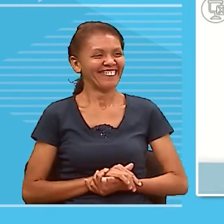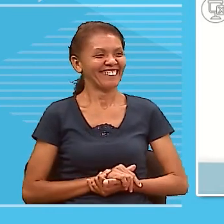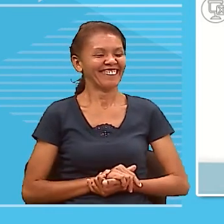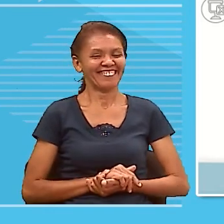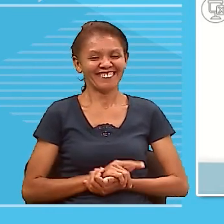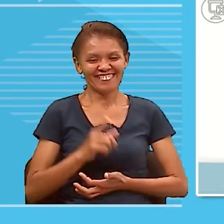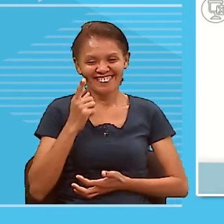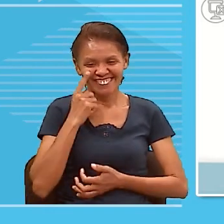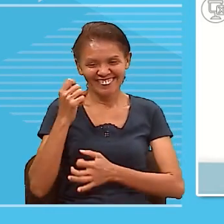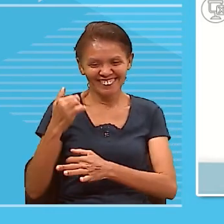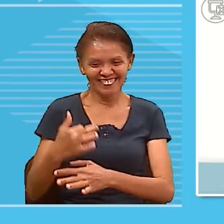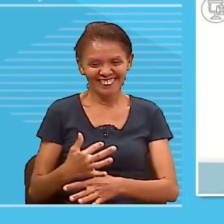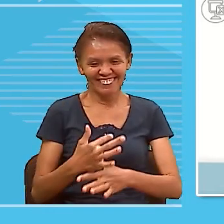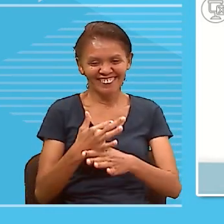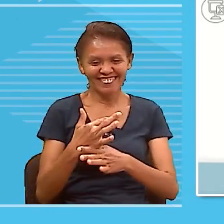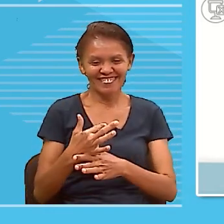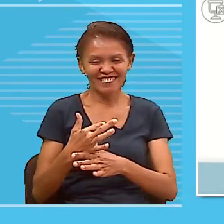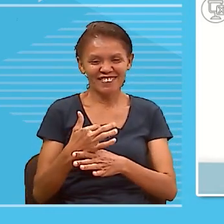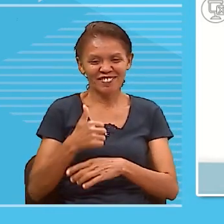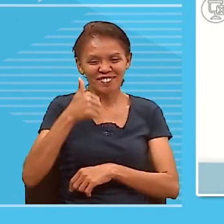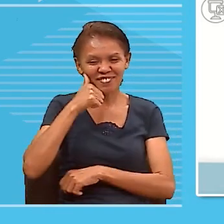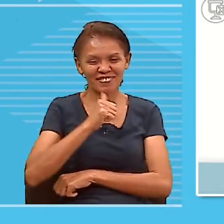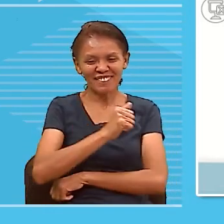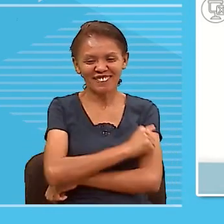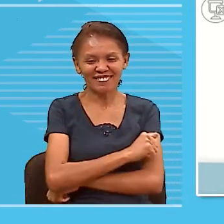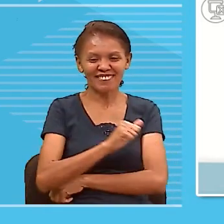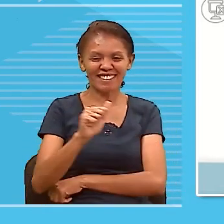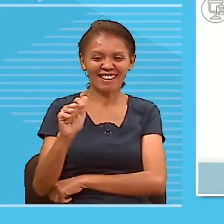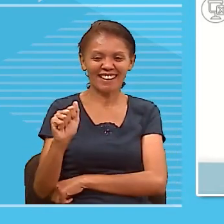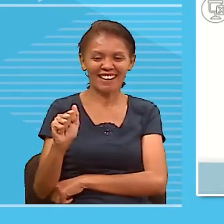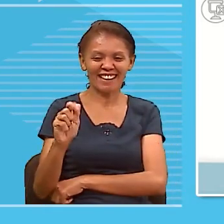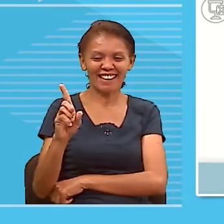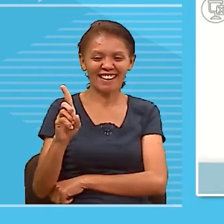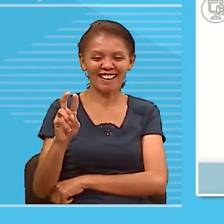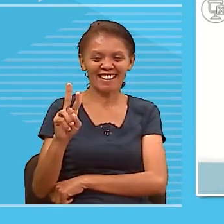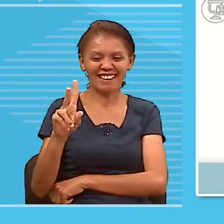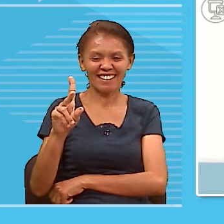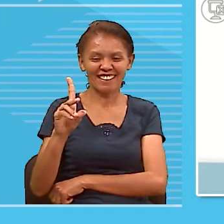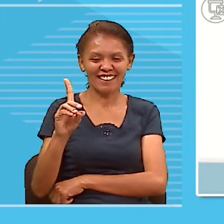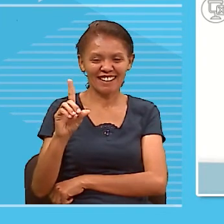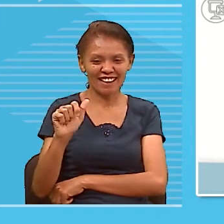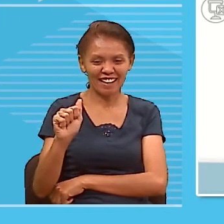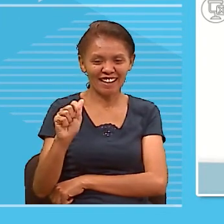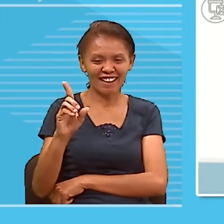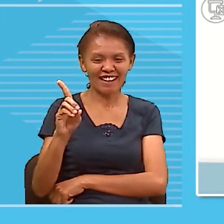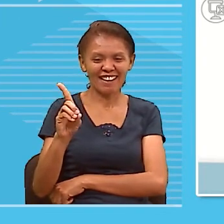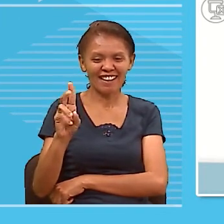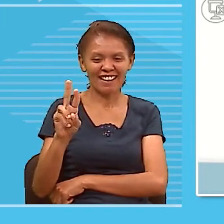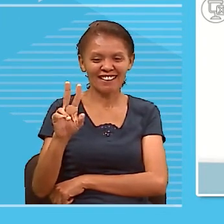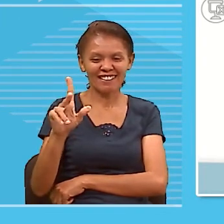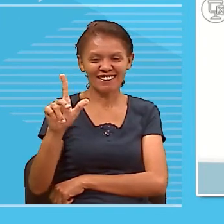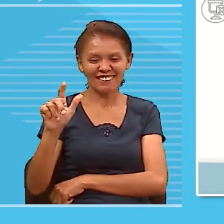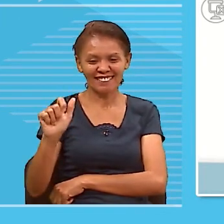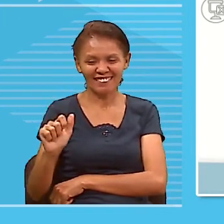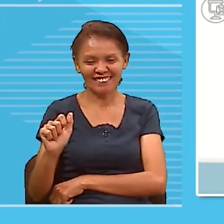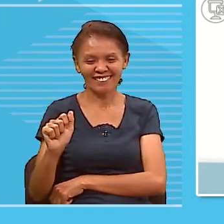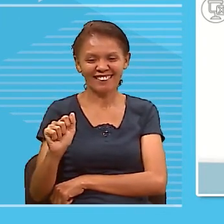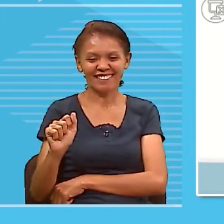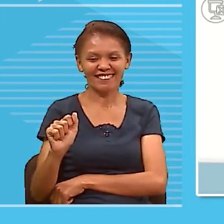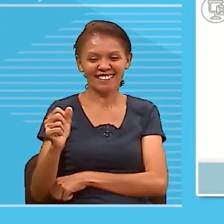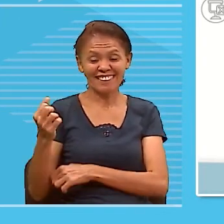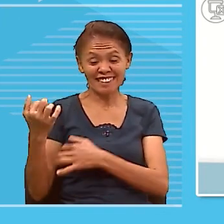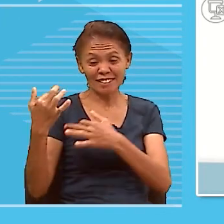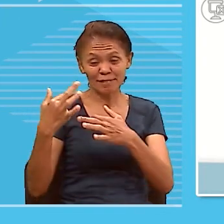Adriana colocou letra mas fez fez uma observação certeza eu não tenho muito